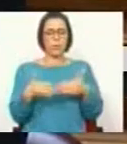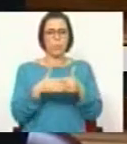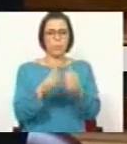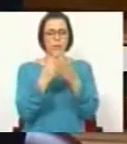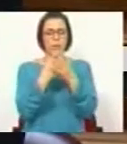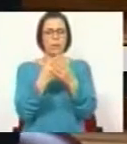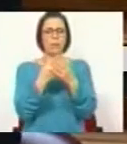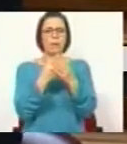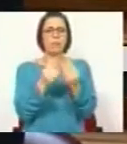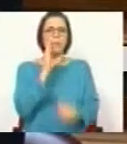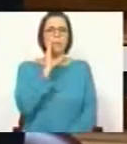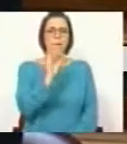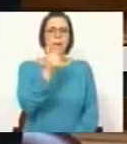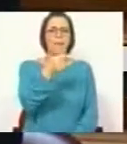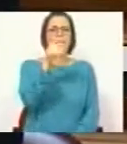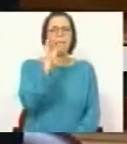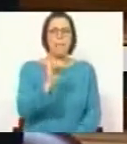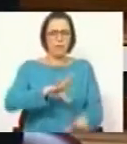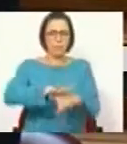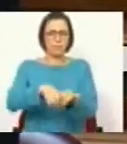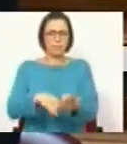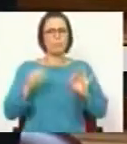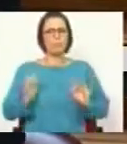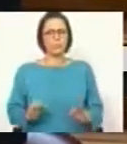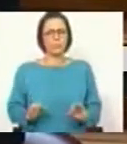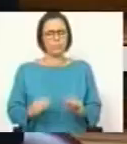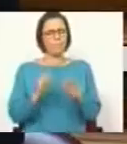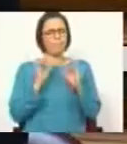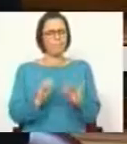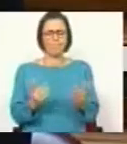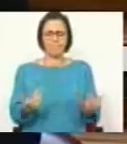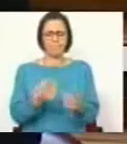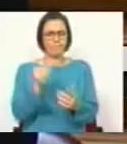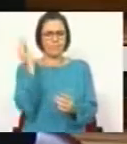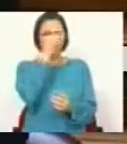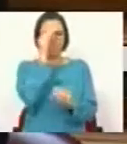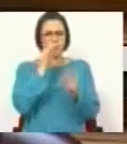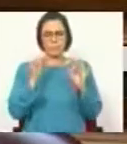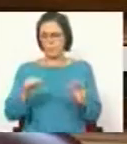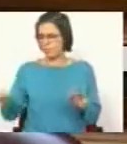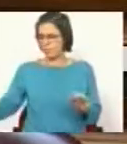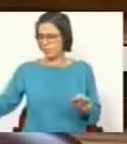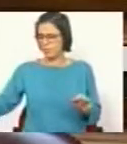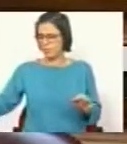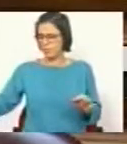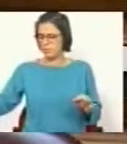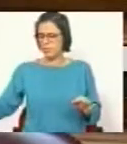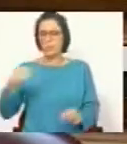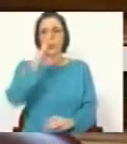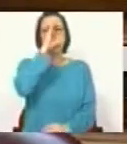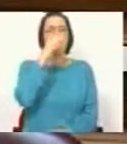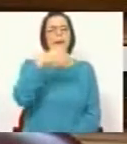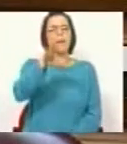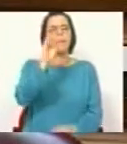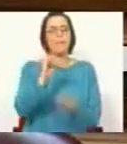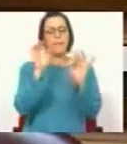de resolução do BES absolutamente desastroso e de uma absoluta falsidade. E o PS, o governo do